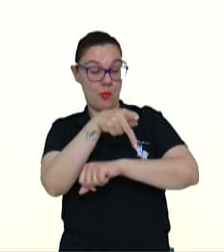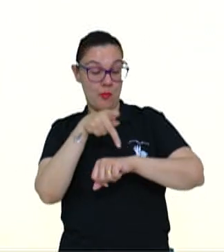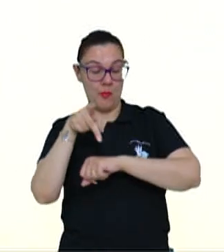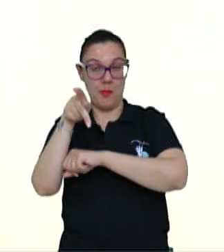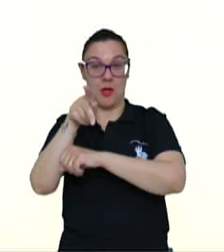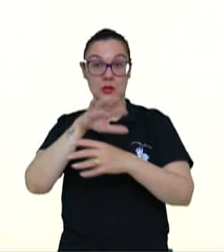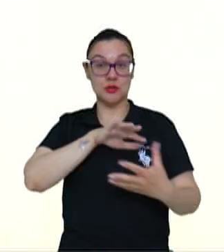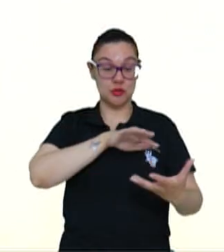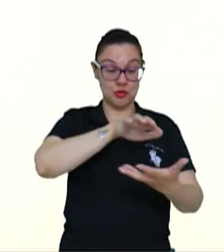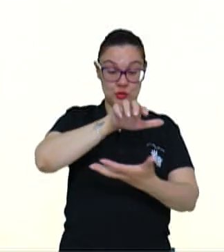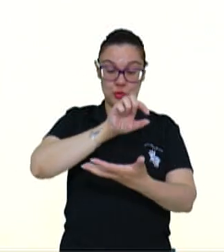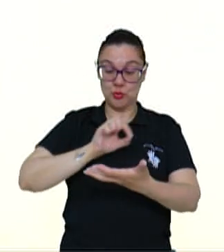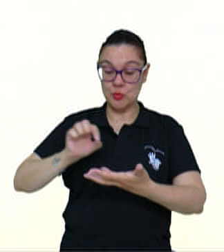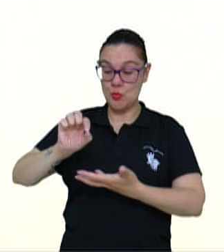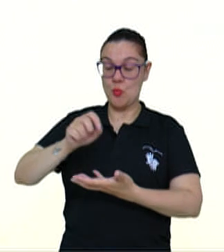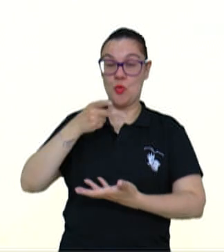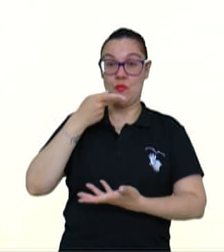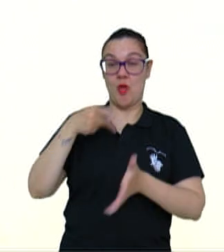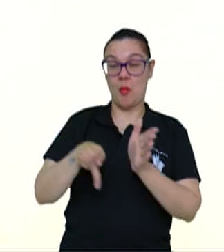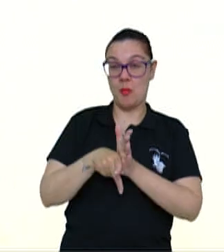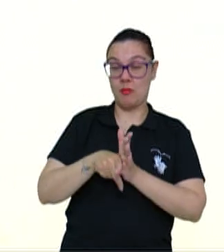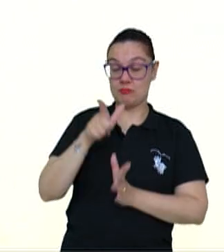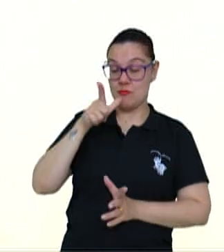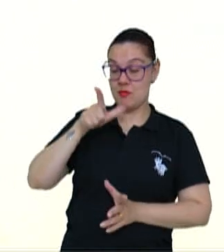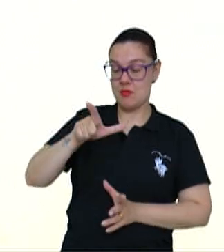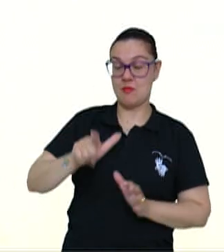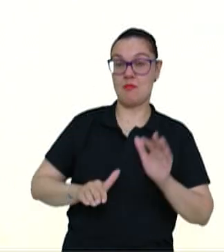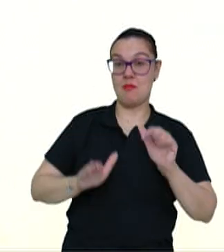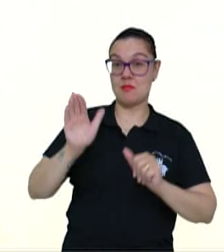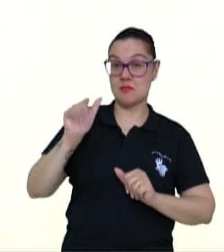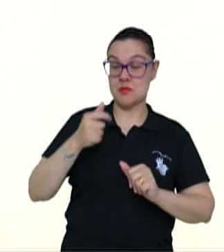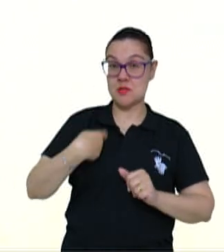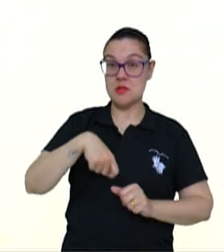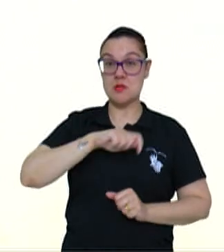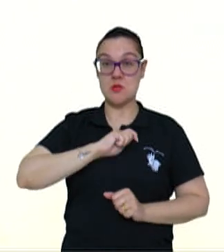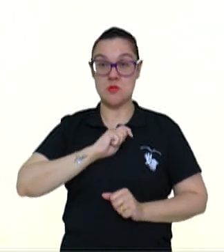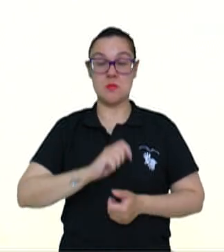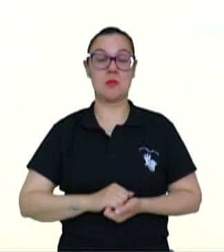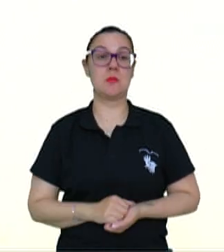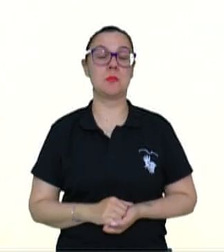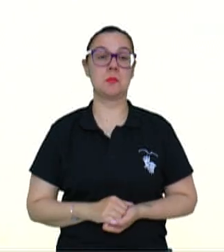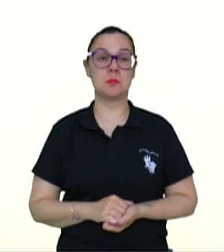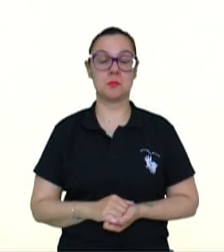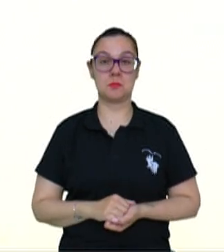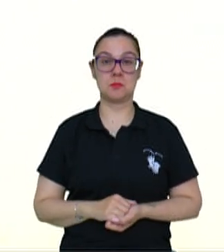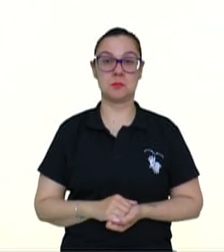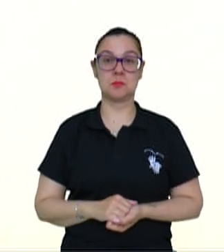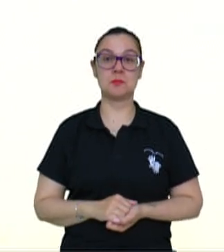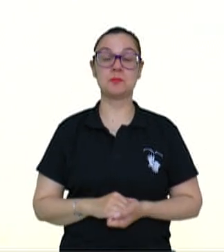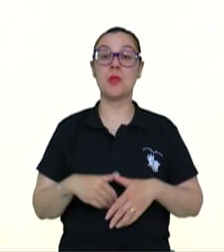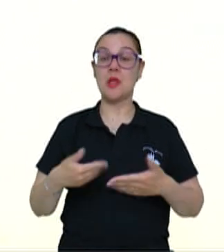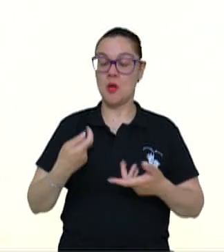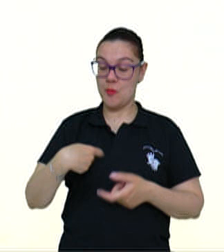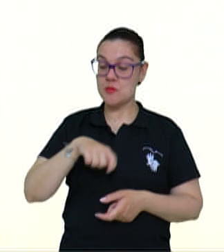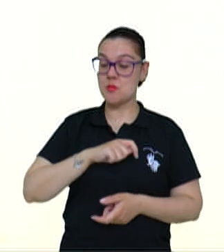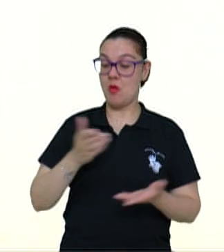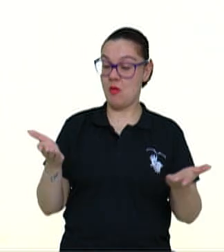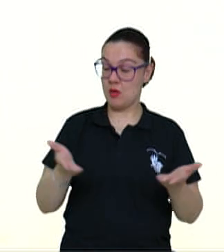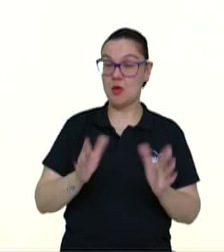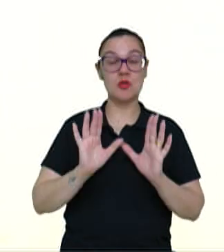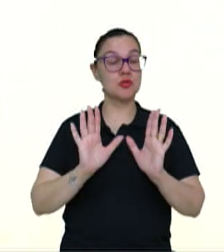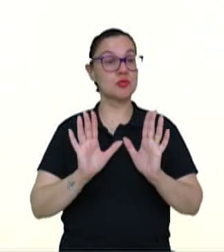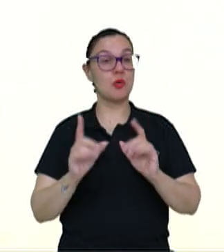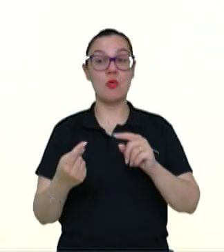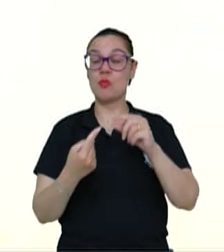do mundo falam a língua espanhola. Por isso, ele fala que o espanhol atual da Espanha é